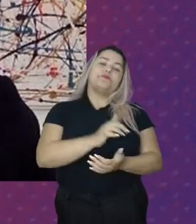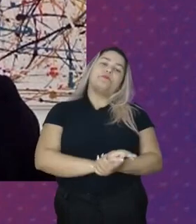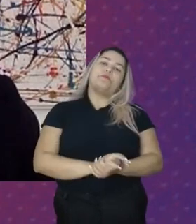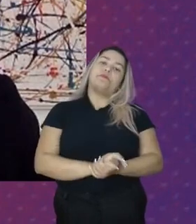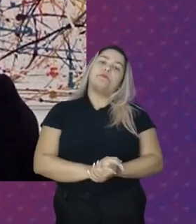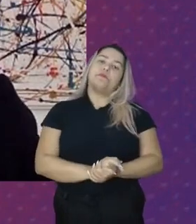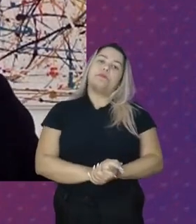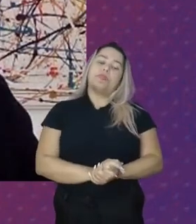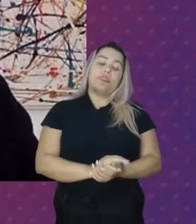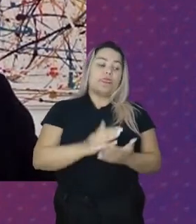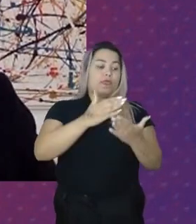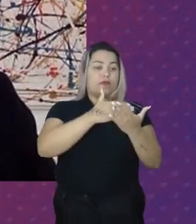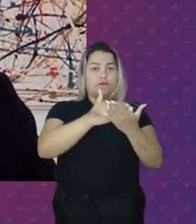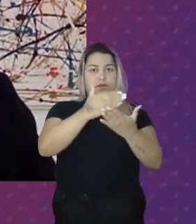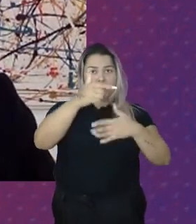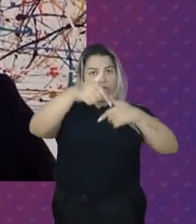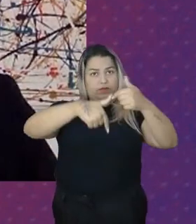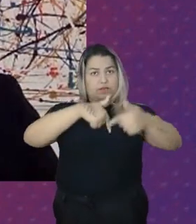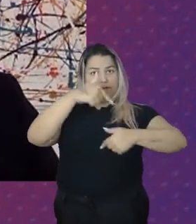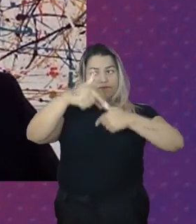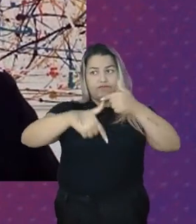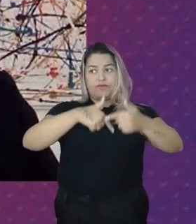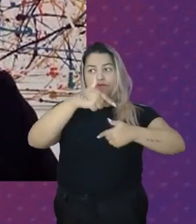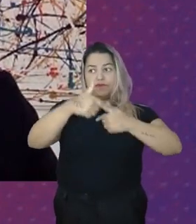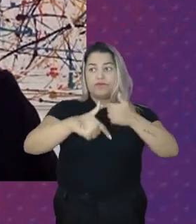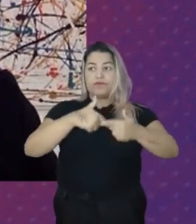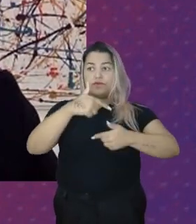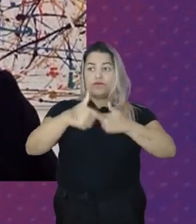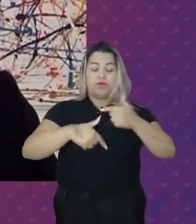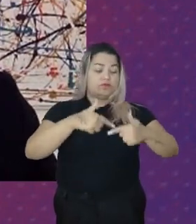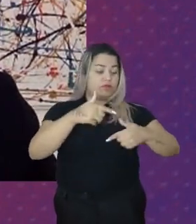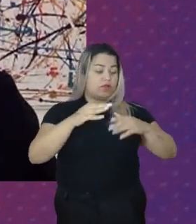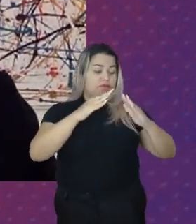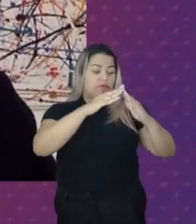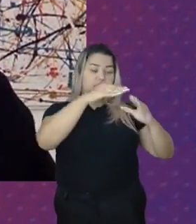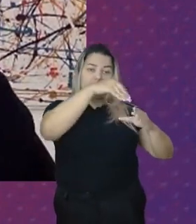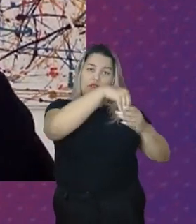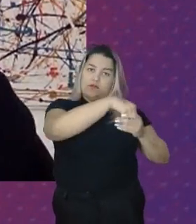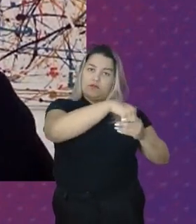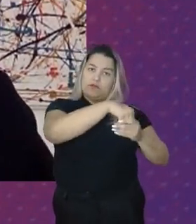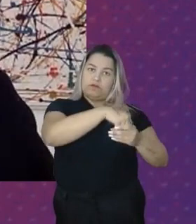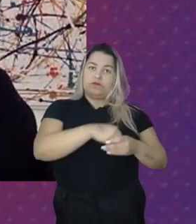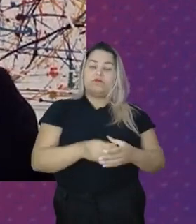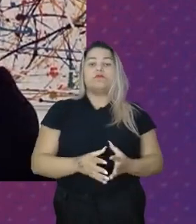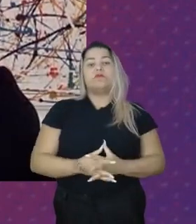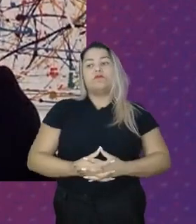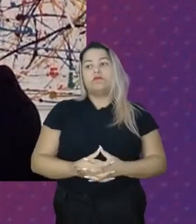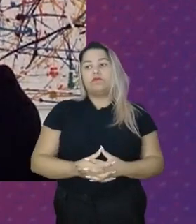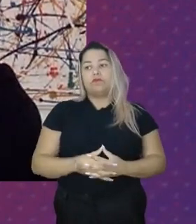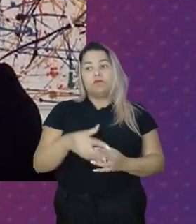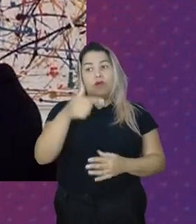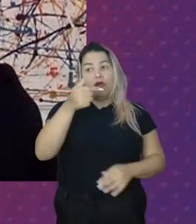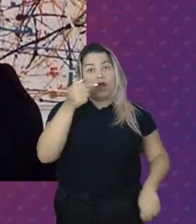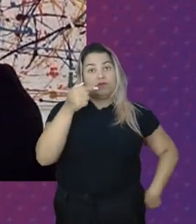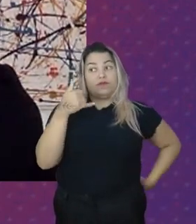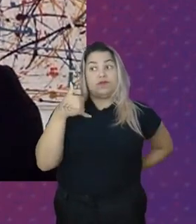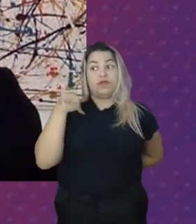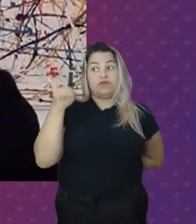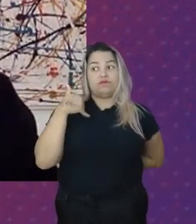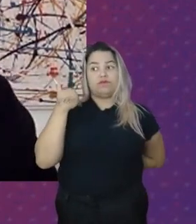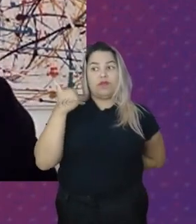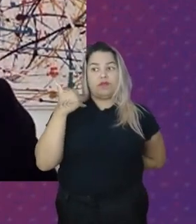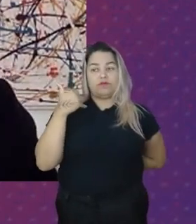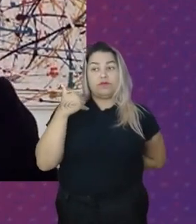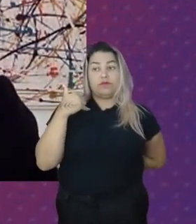E começou a trabalhar como empregada doméstica aos 7 anos de